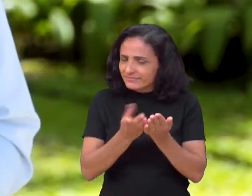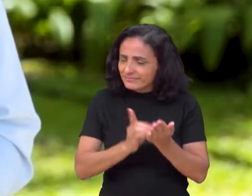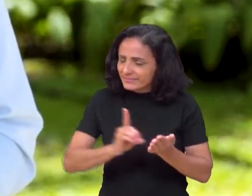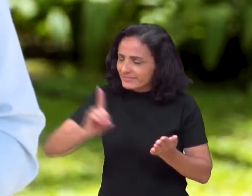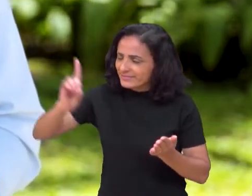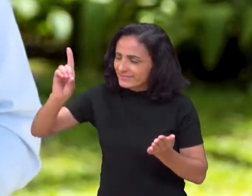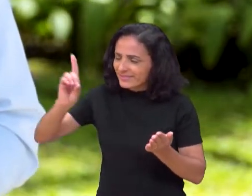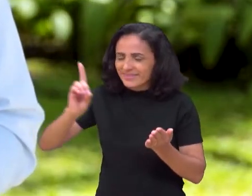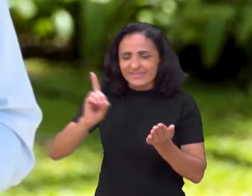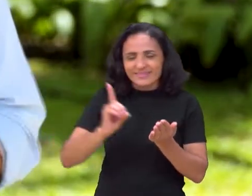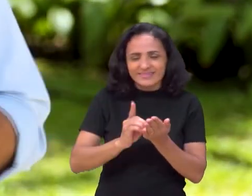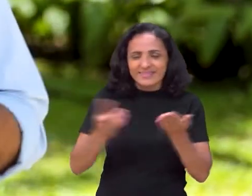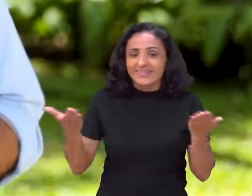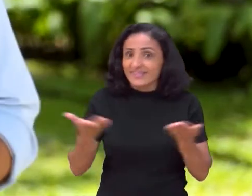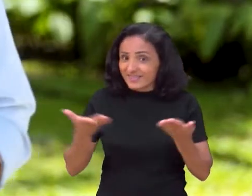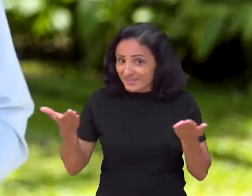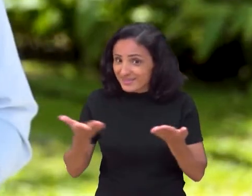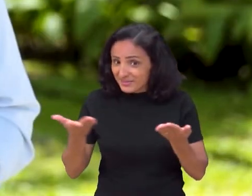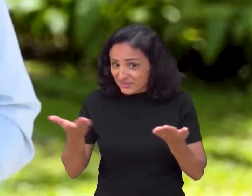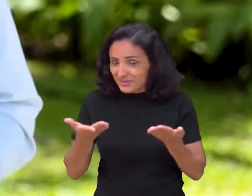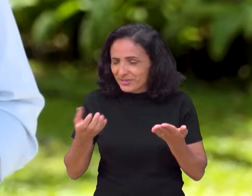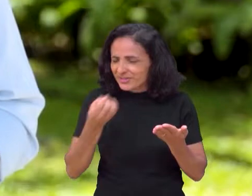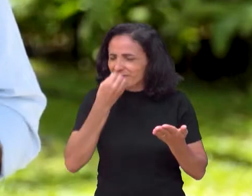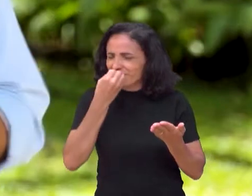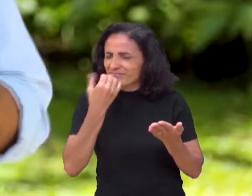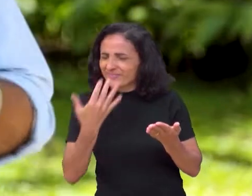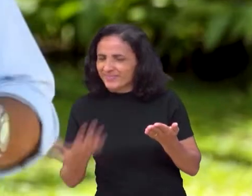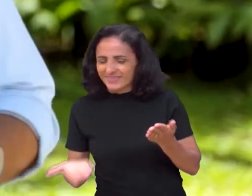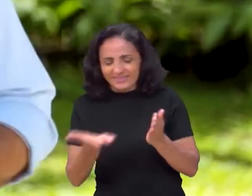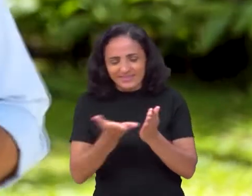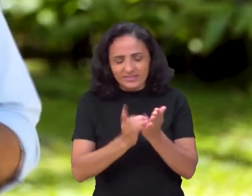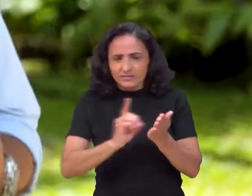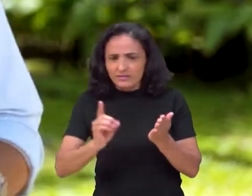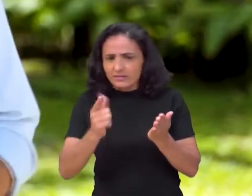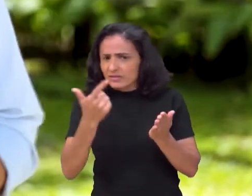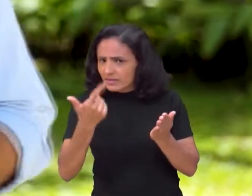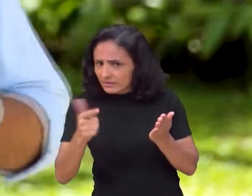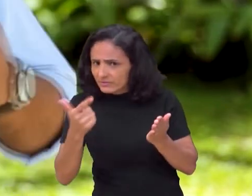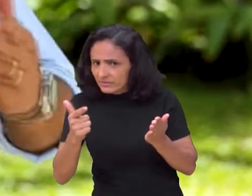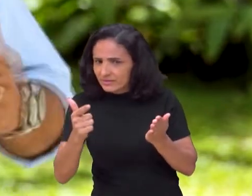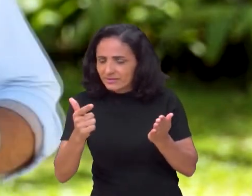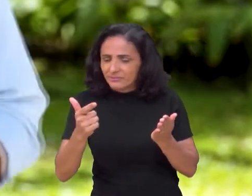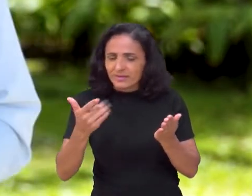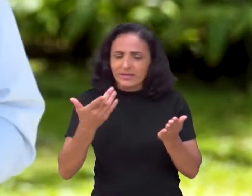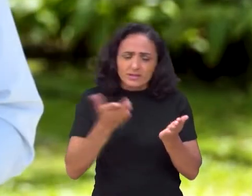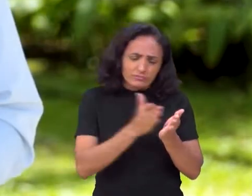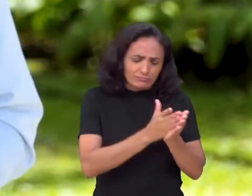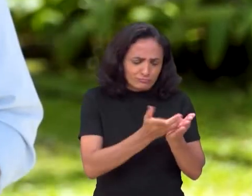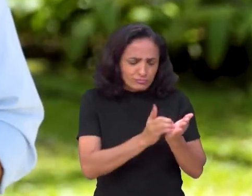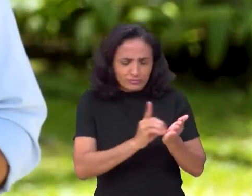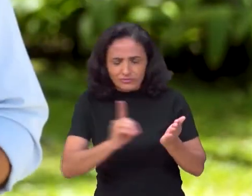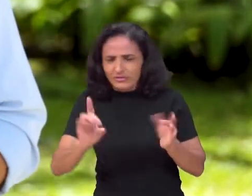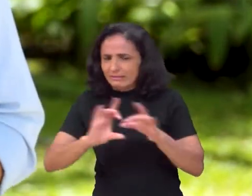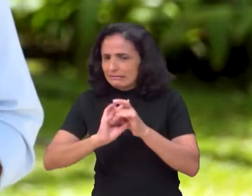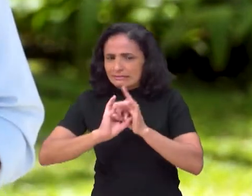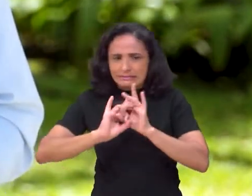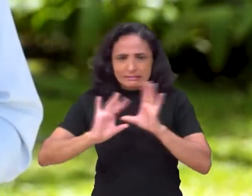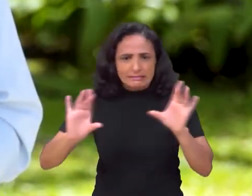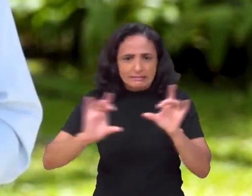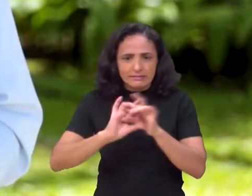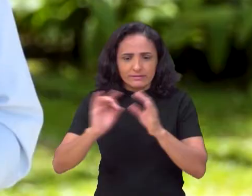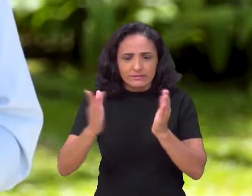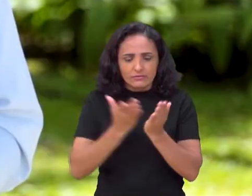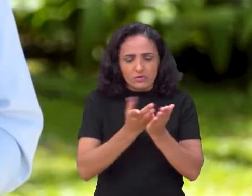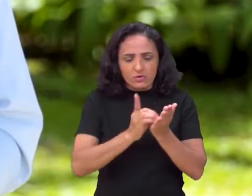de Deus agora neste instante, a Bíblia Sagrada. Se você não tem um exemplar dela, fique à vontade para lançar